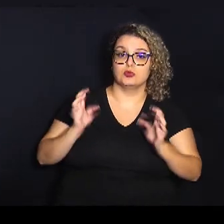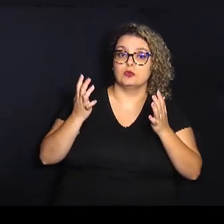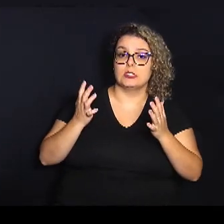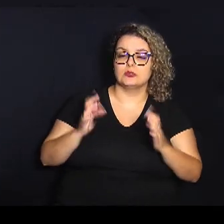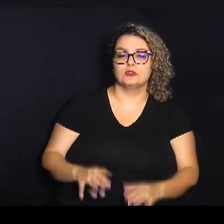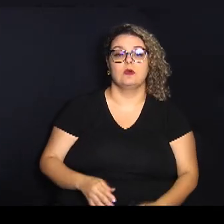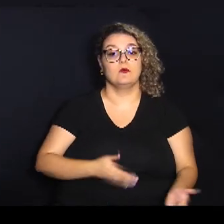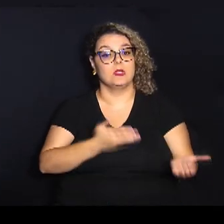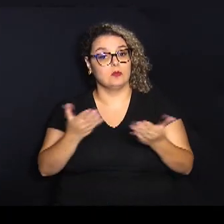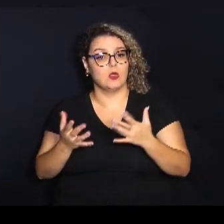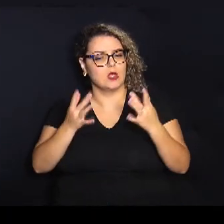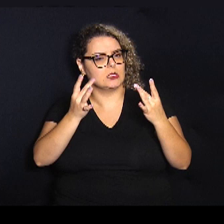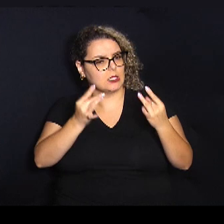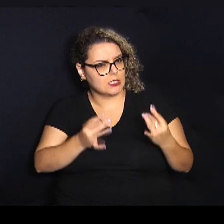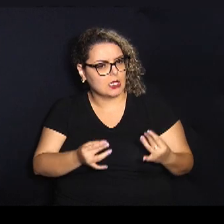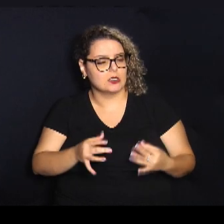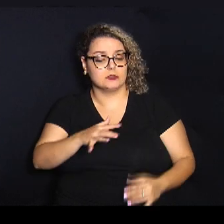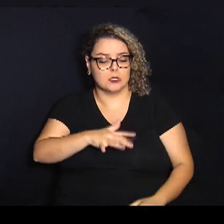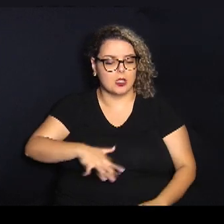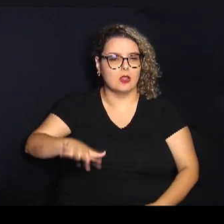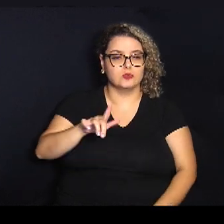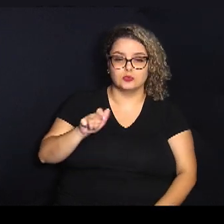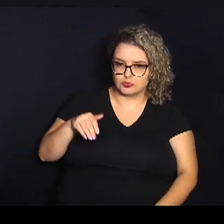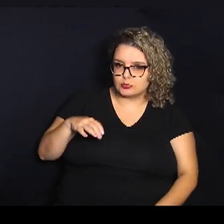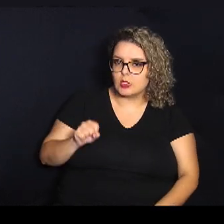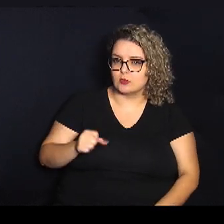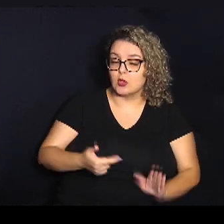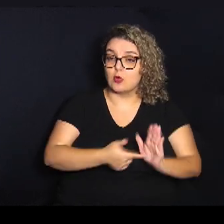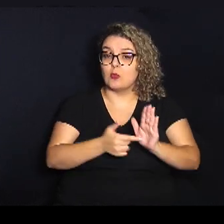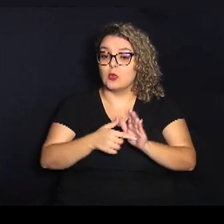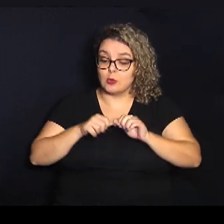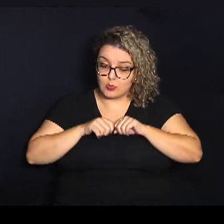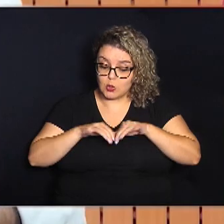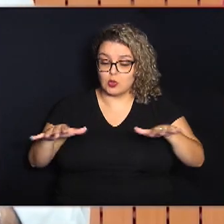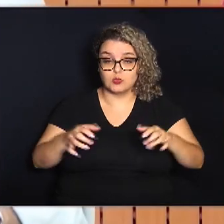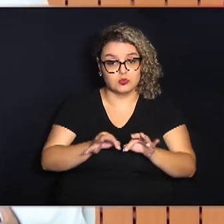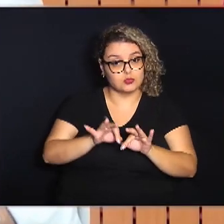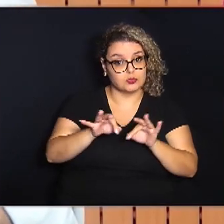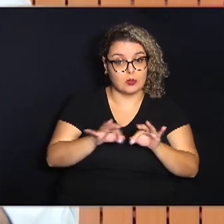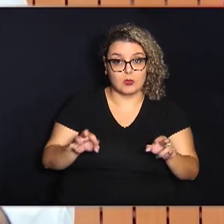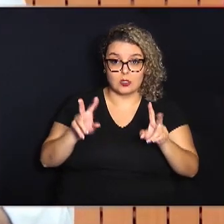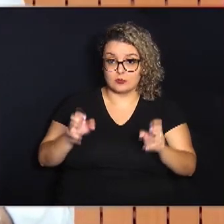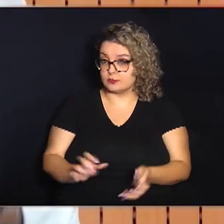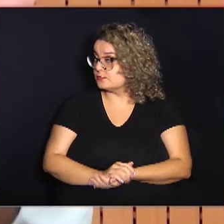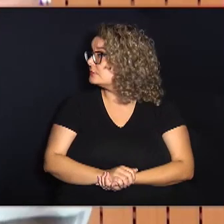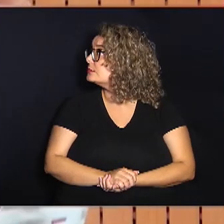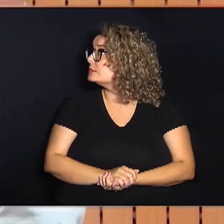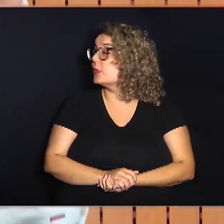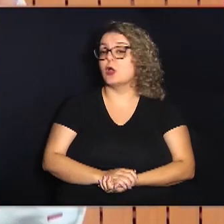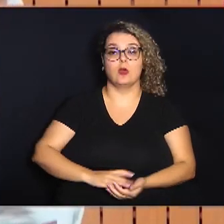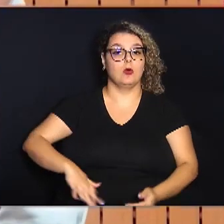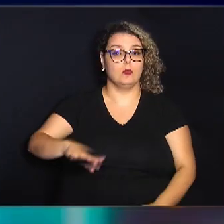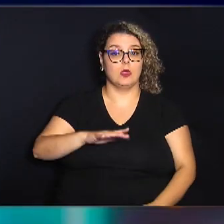apresentação desmistificando esse universo dos games, mostrando a expansão e o tamanho desse tema. O mercado global de games, esses números